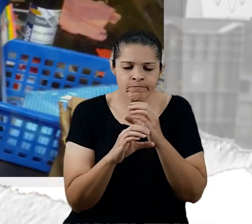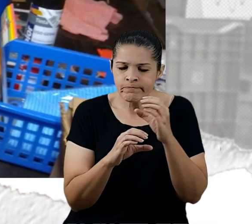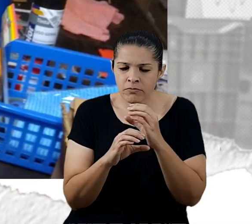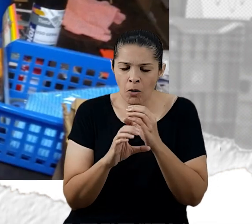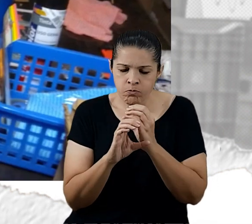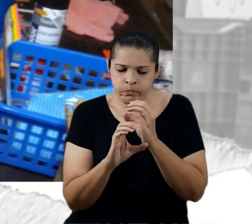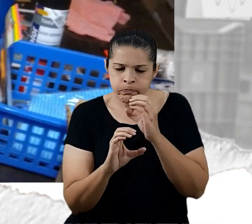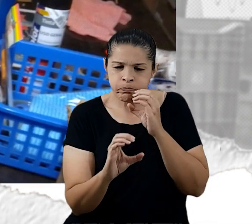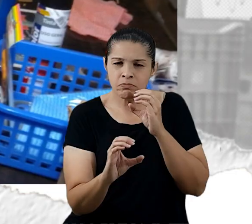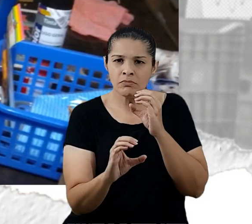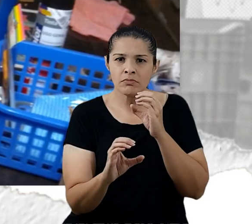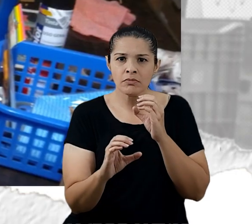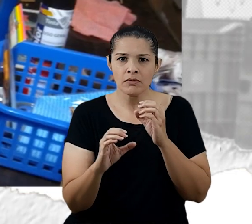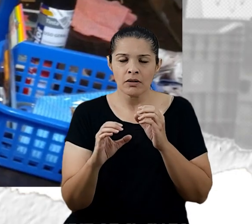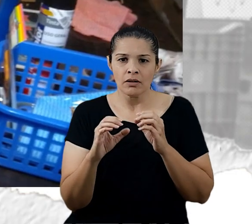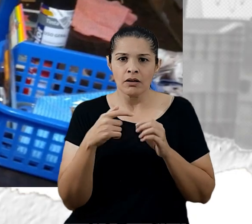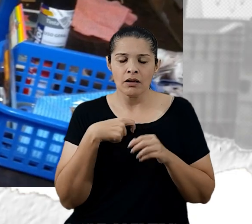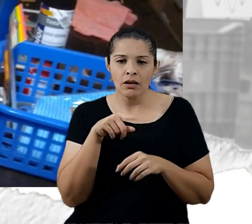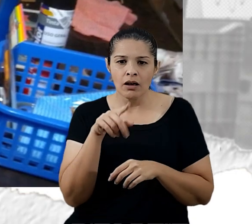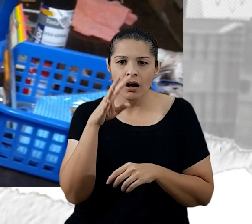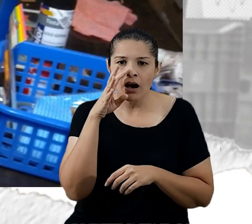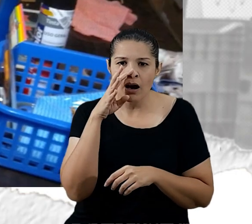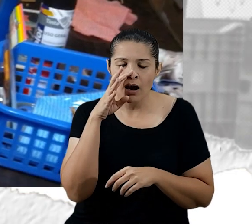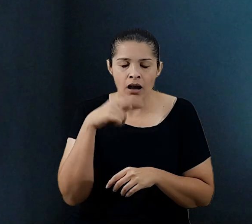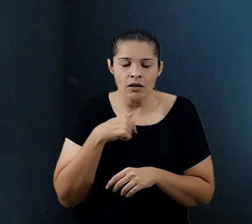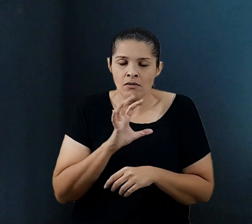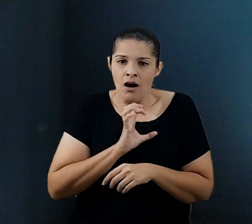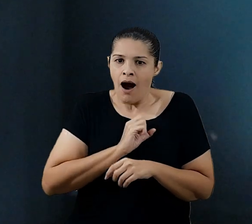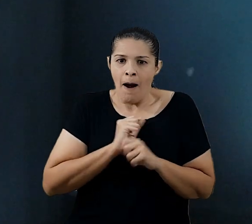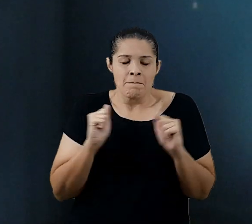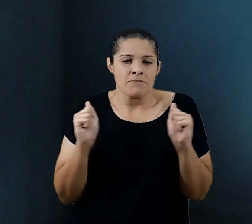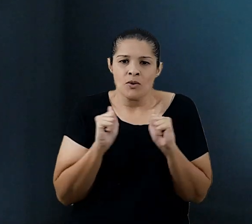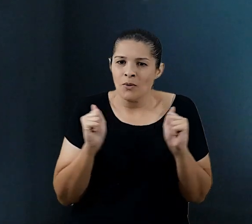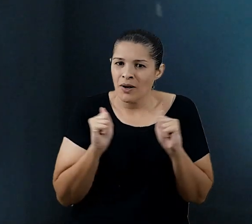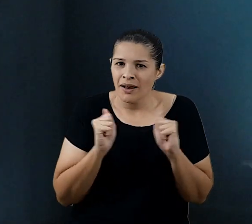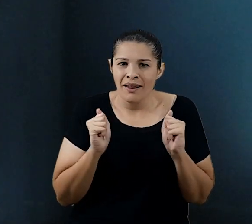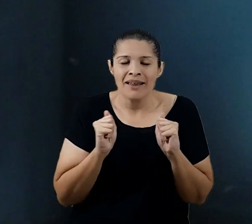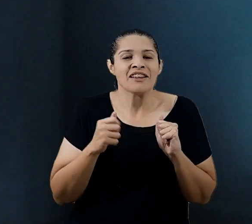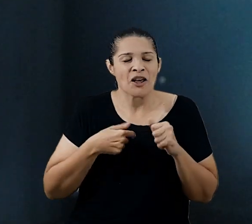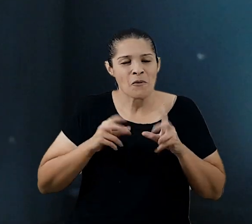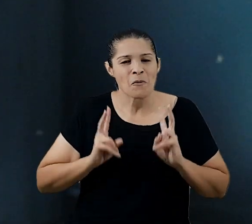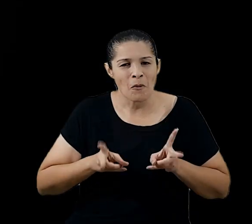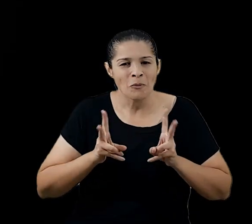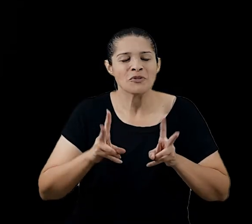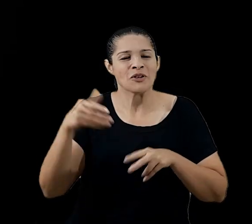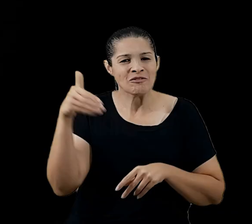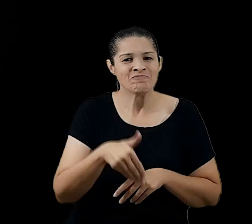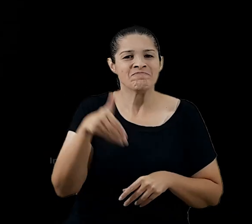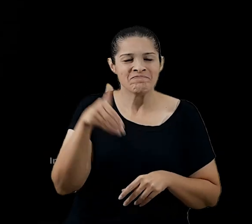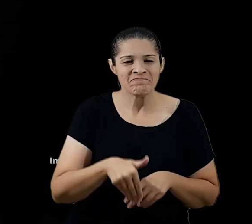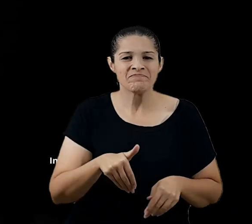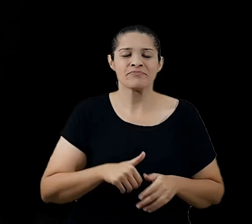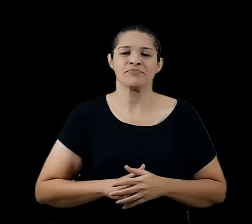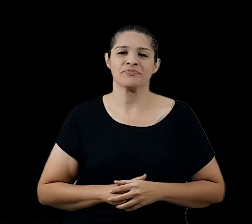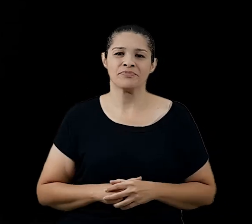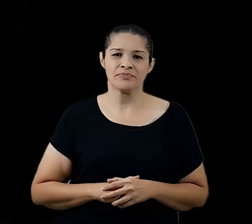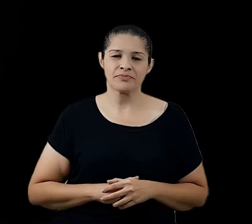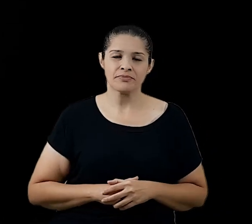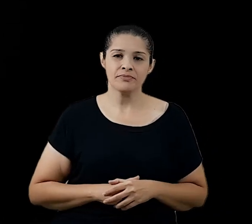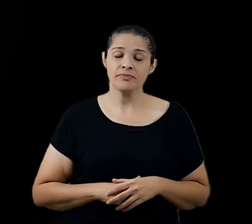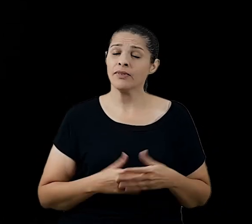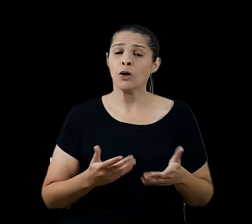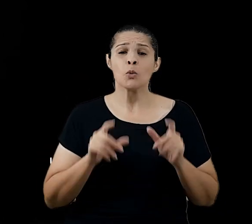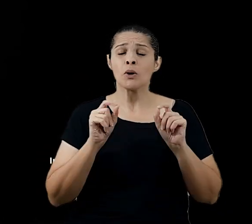do telescópio. Aí isso ficou dentro da minha mente, eu me apaixonei e aí eu continuei aqui desde sempre. O astro que eu